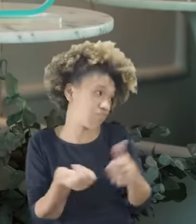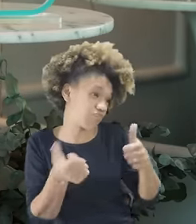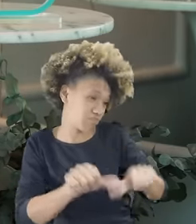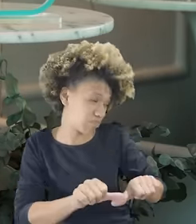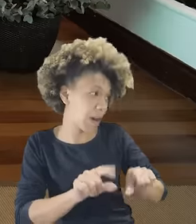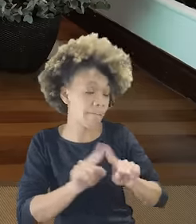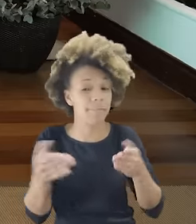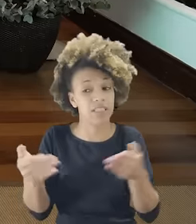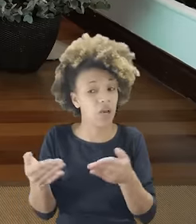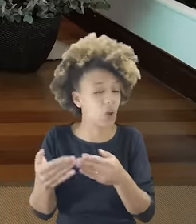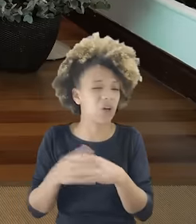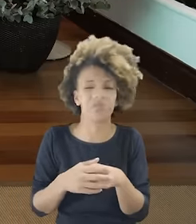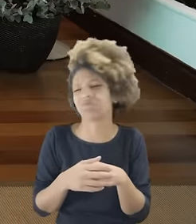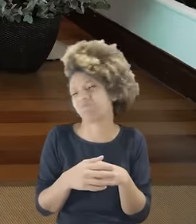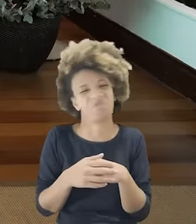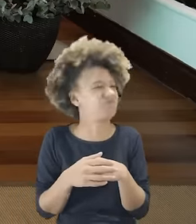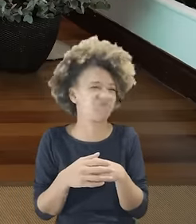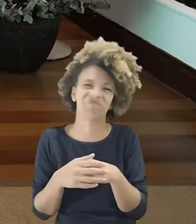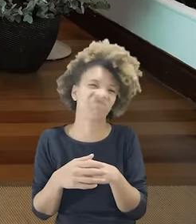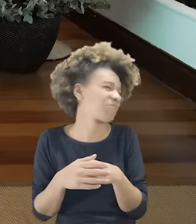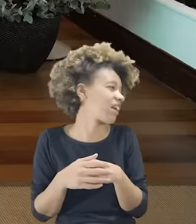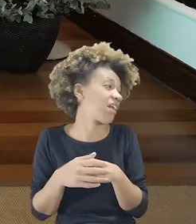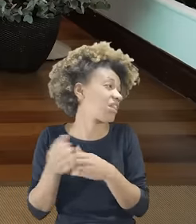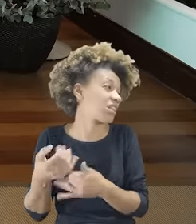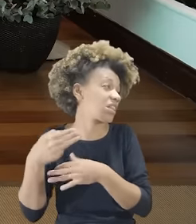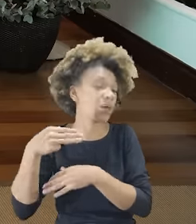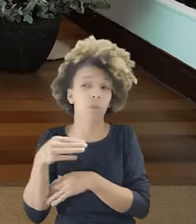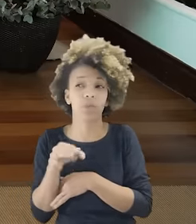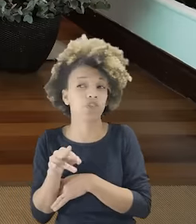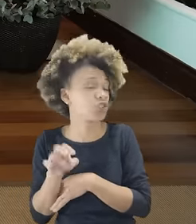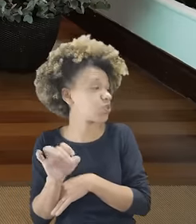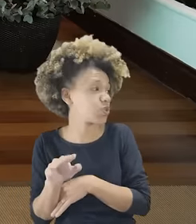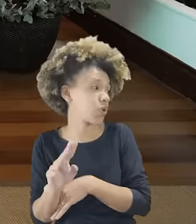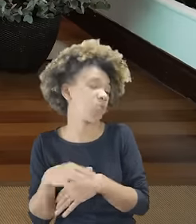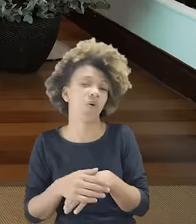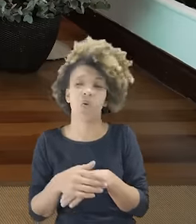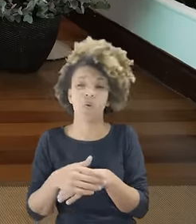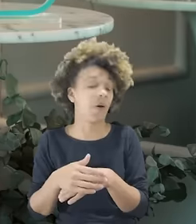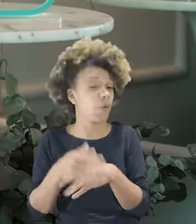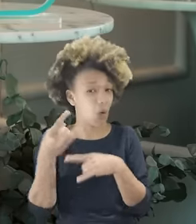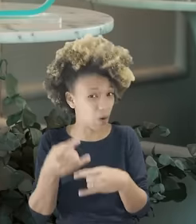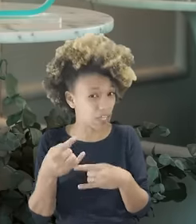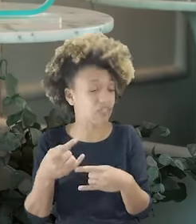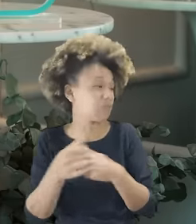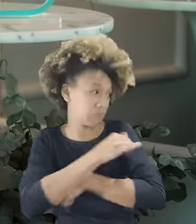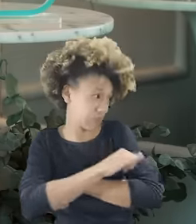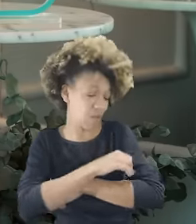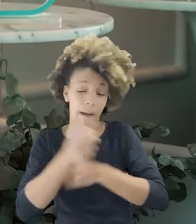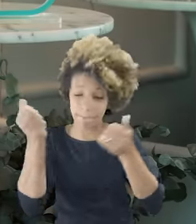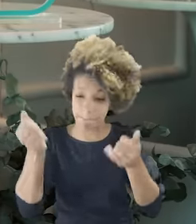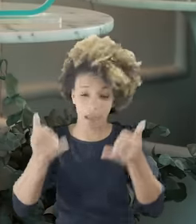uma sim né agora tá comentando no Multishow Rock in Rio é uma merda da doutora Rosângela